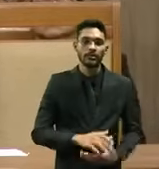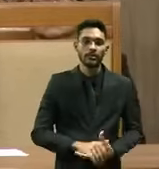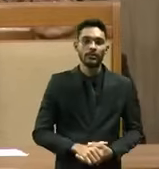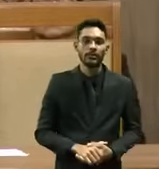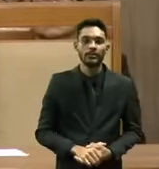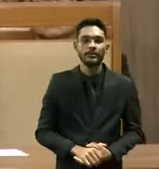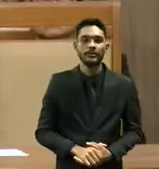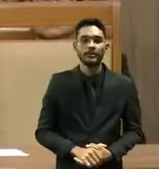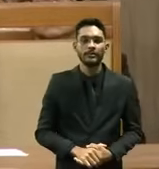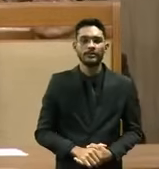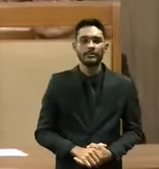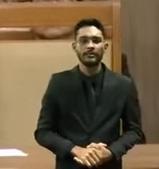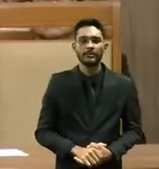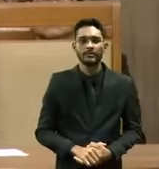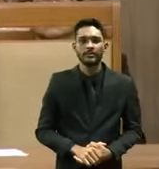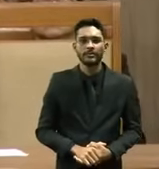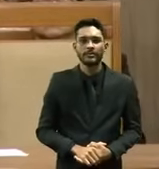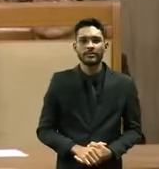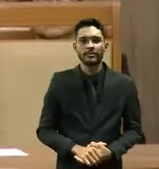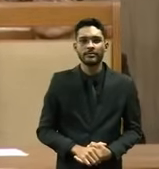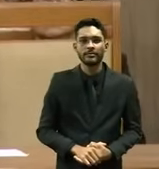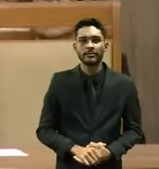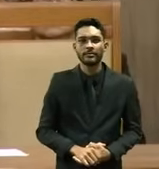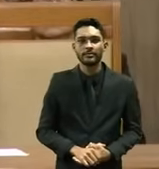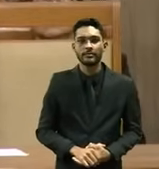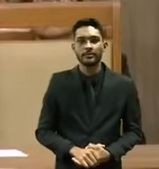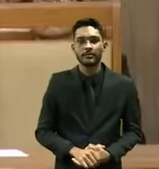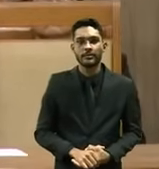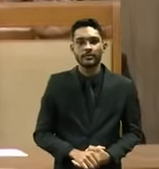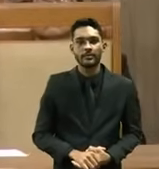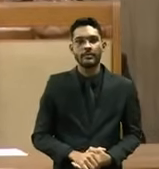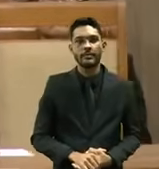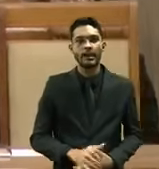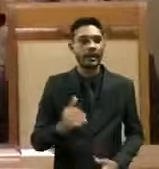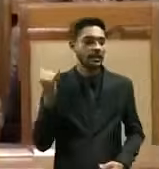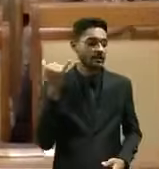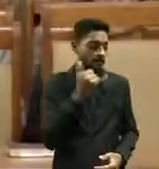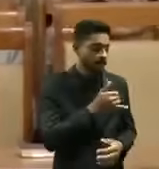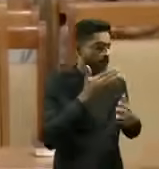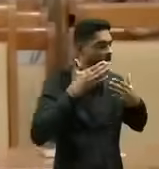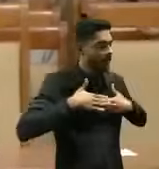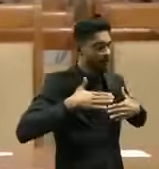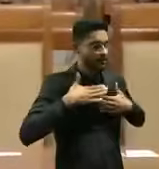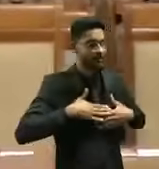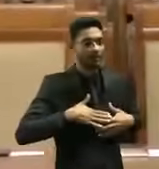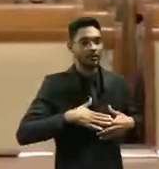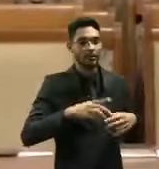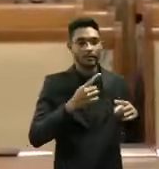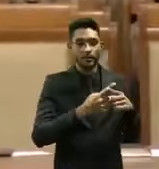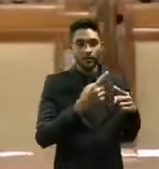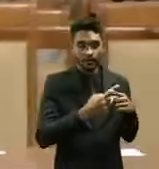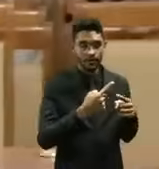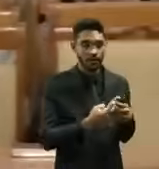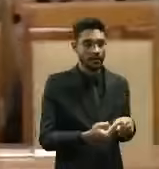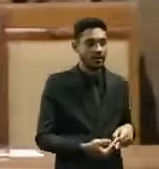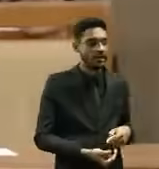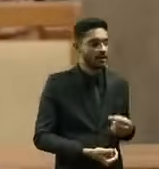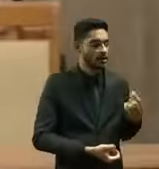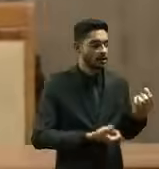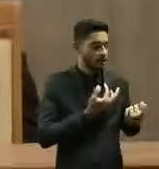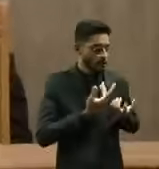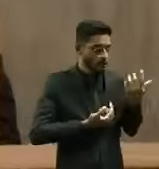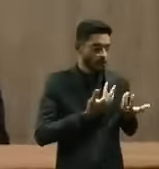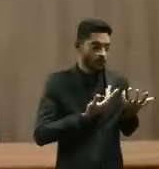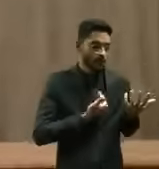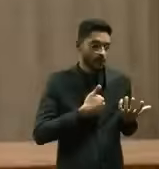mais assim não porque aquele poder te pegou e eu fiquei com medo aí quando o Gu navin foi falar com ele ele disse não me pregue sobre